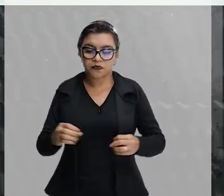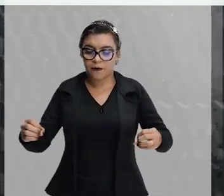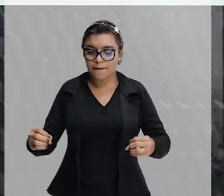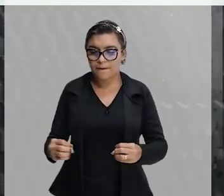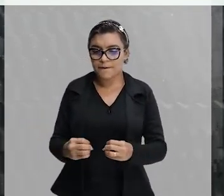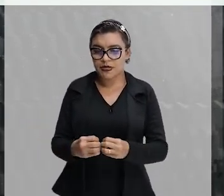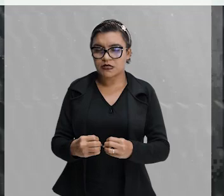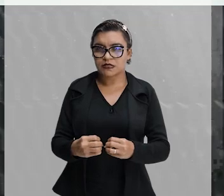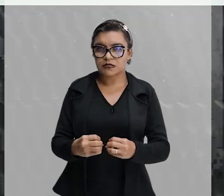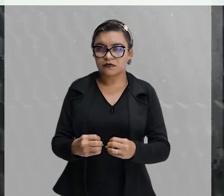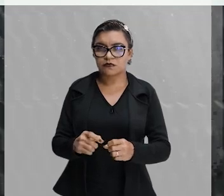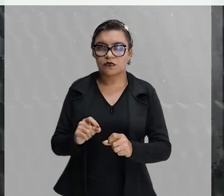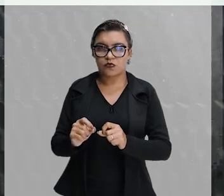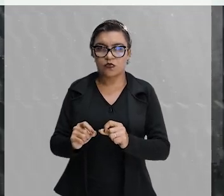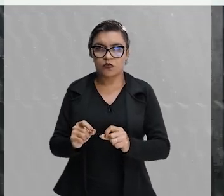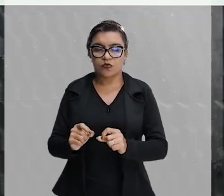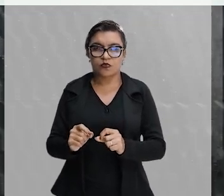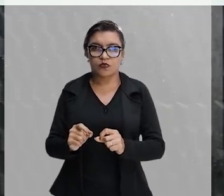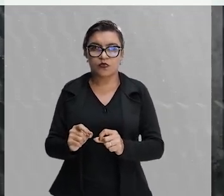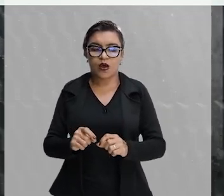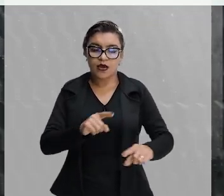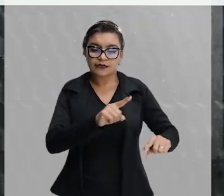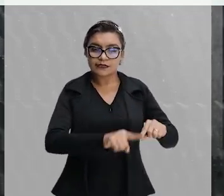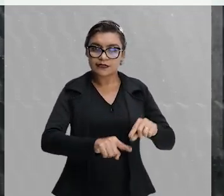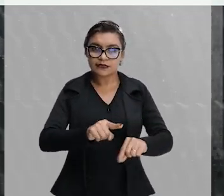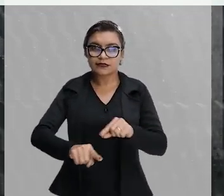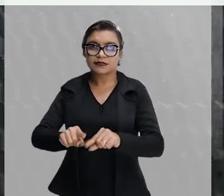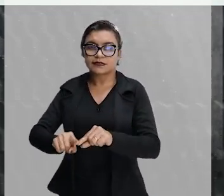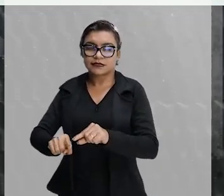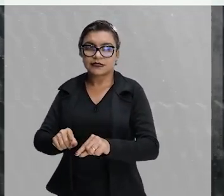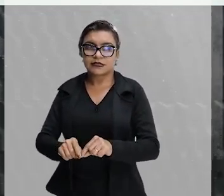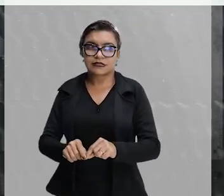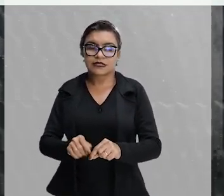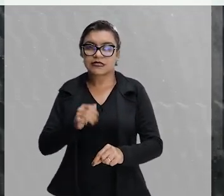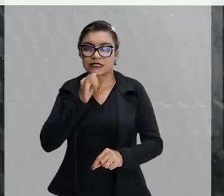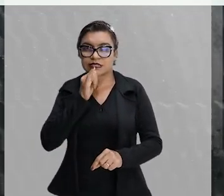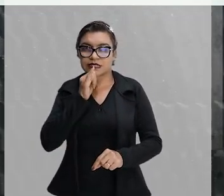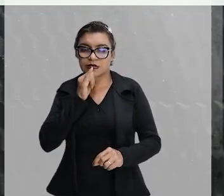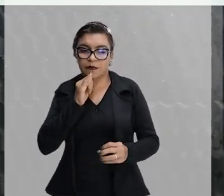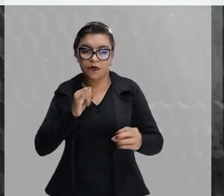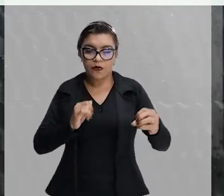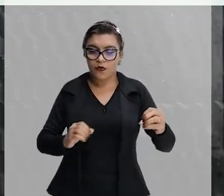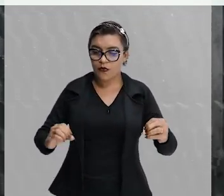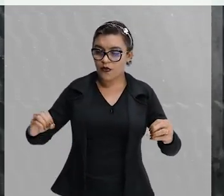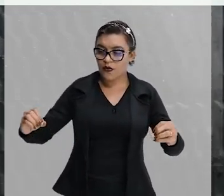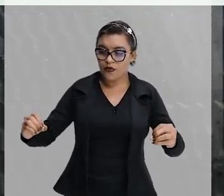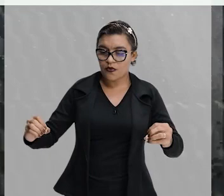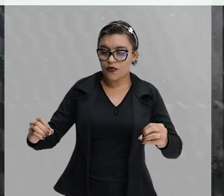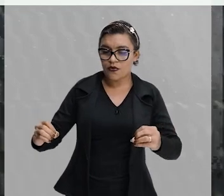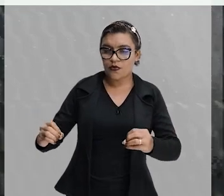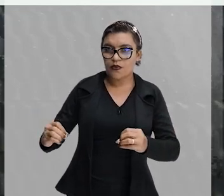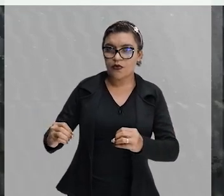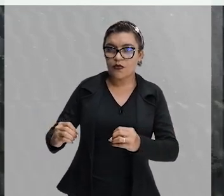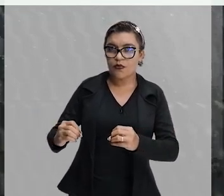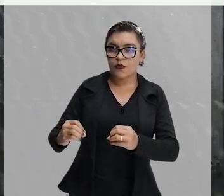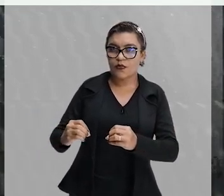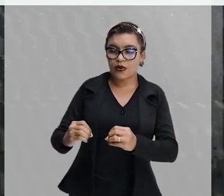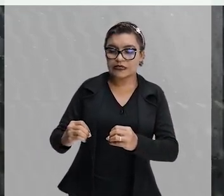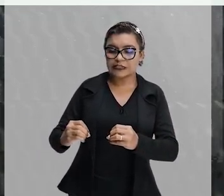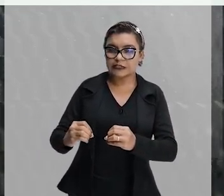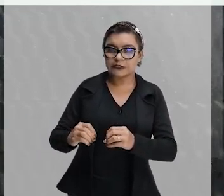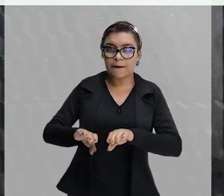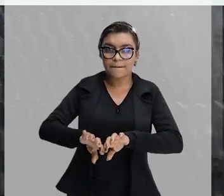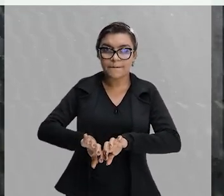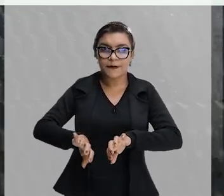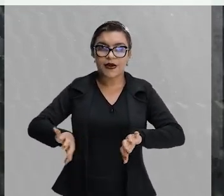ter ali entre estes corpos, ok? Então você aproxima um corpo do outro, com isso vai haver ali uma